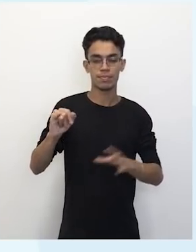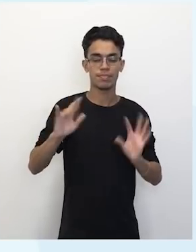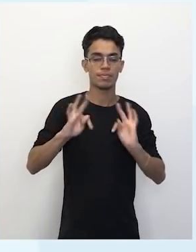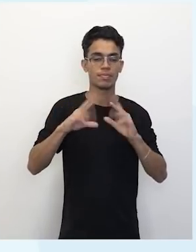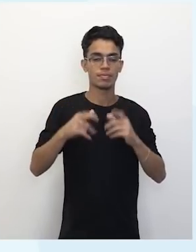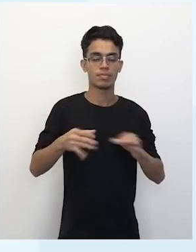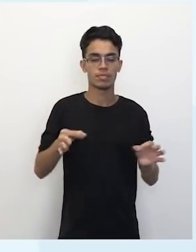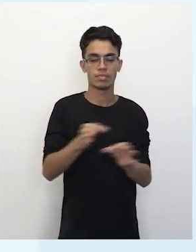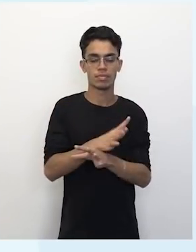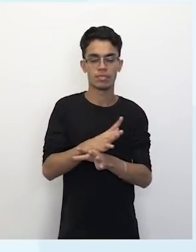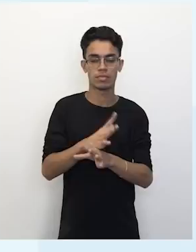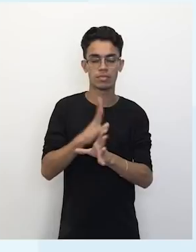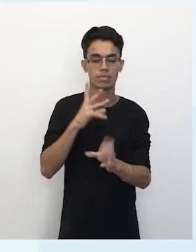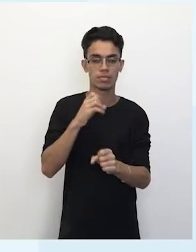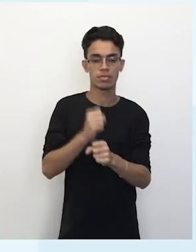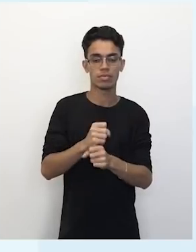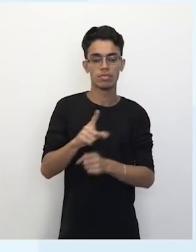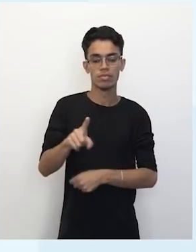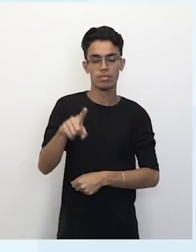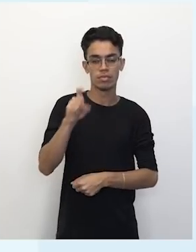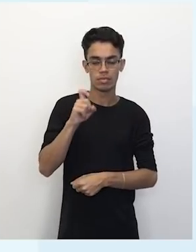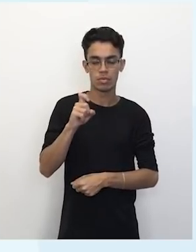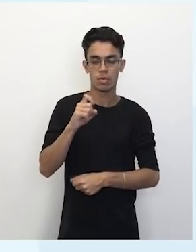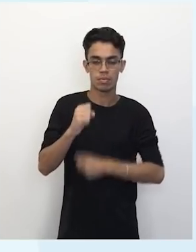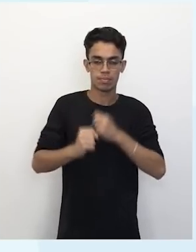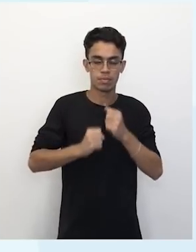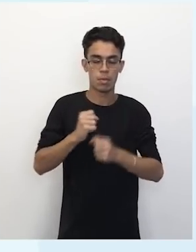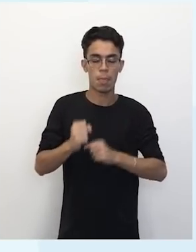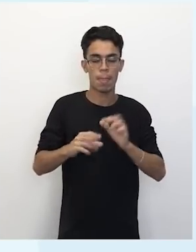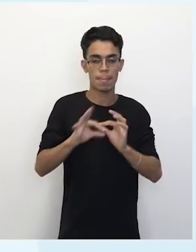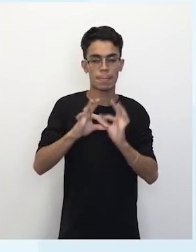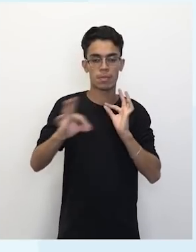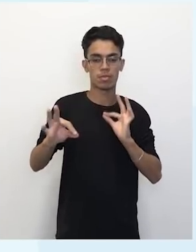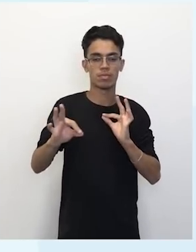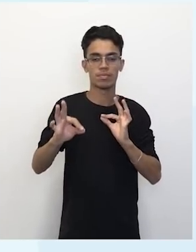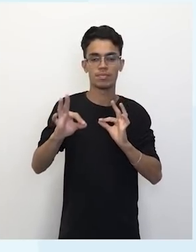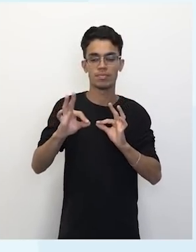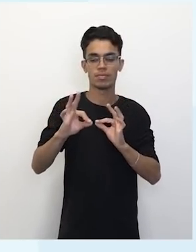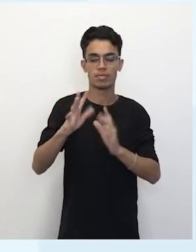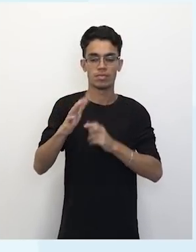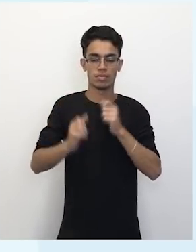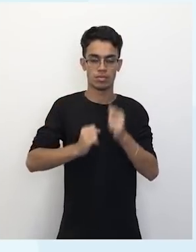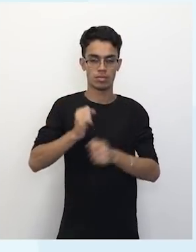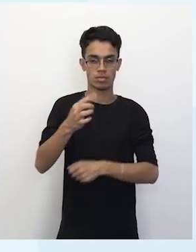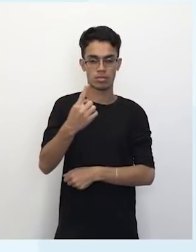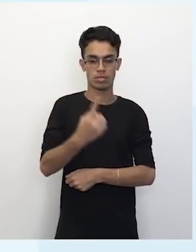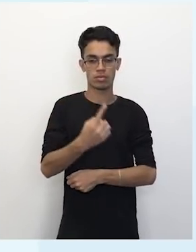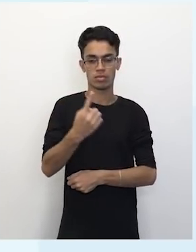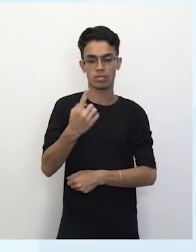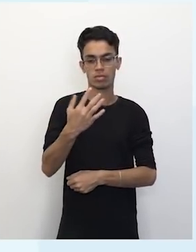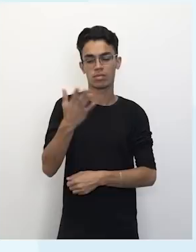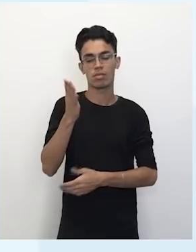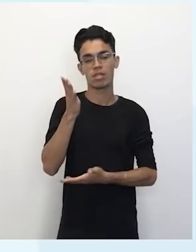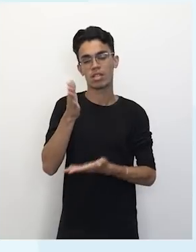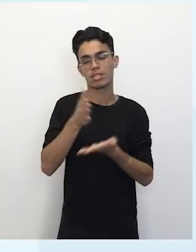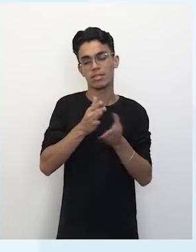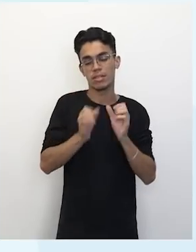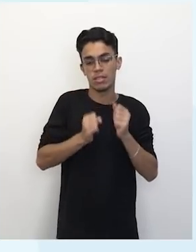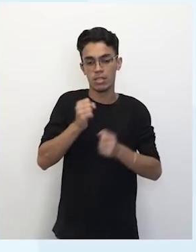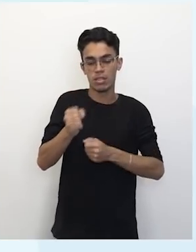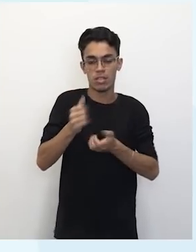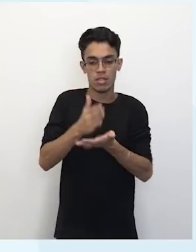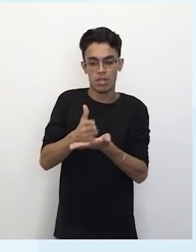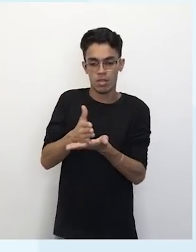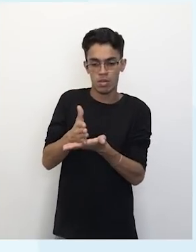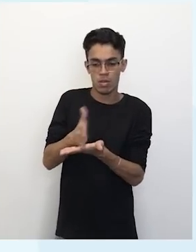de x, tá? Toda a quilometragem que eu andei aí. Então, o que que eu fiz? Eu andei metade do meu percurso,